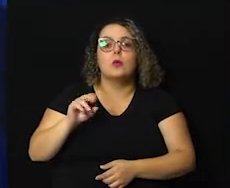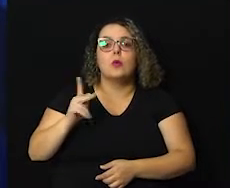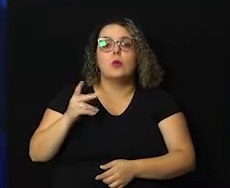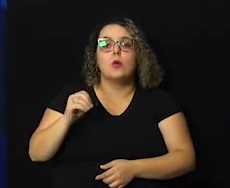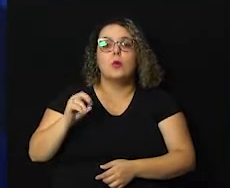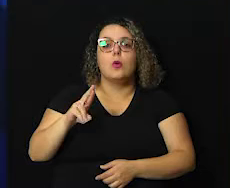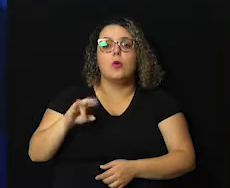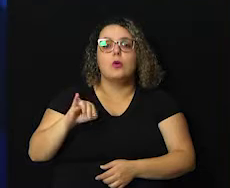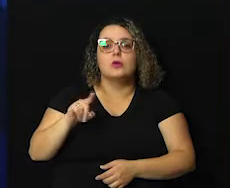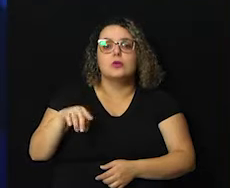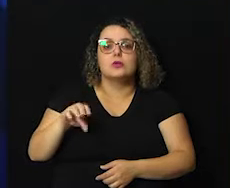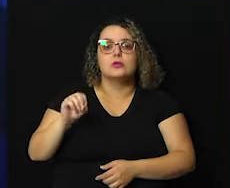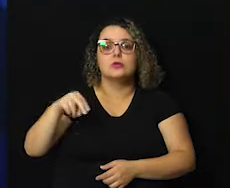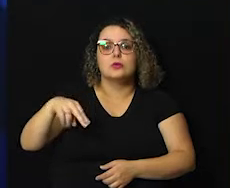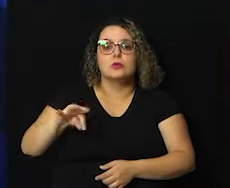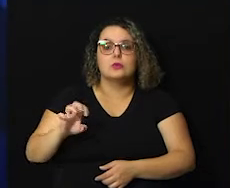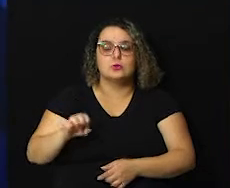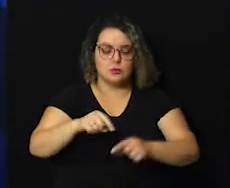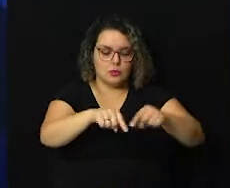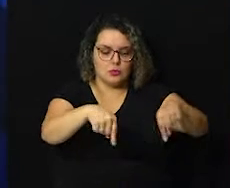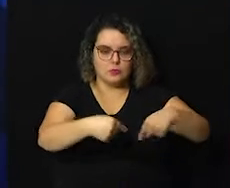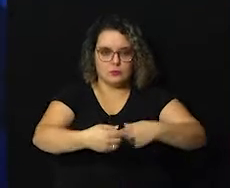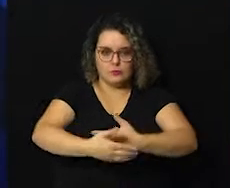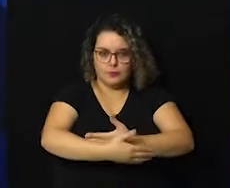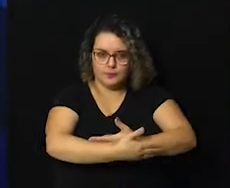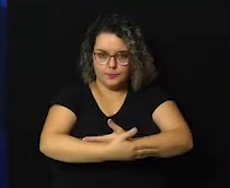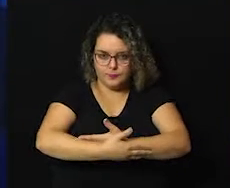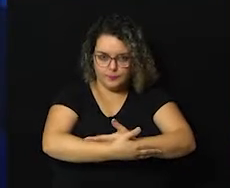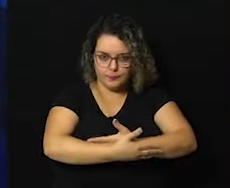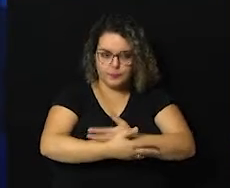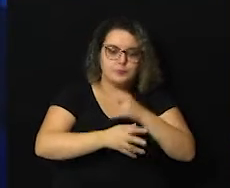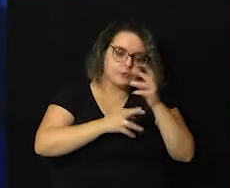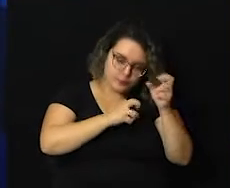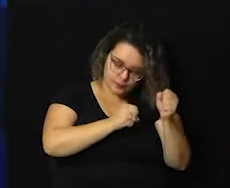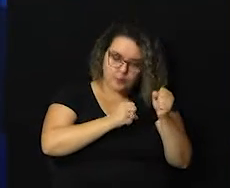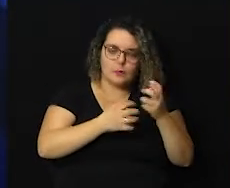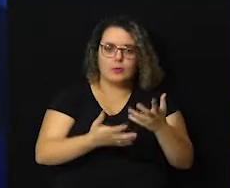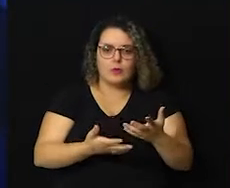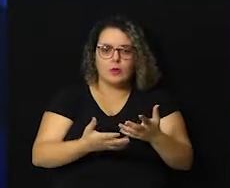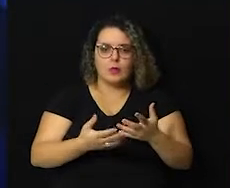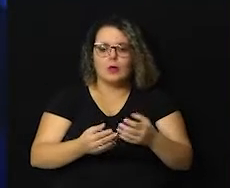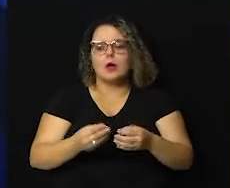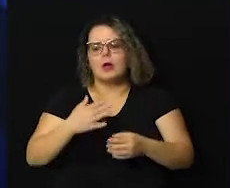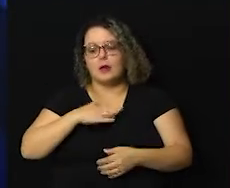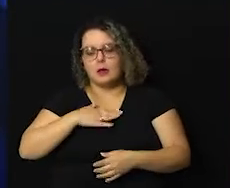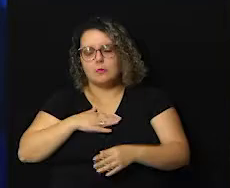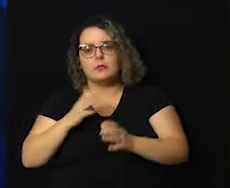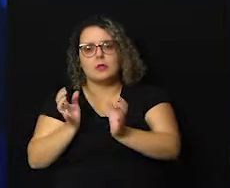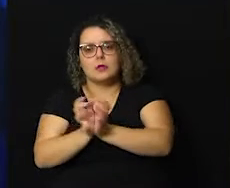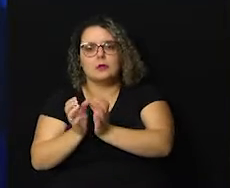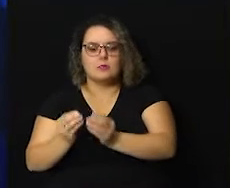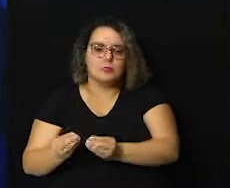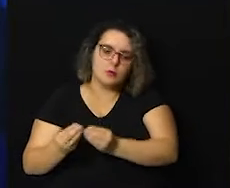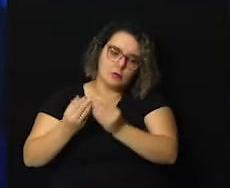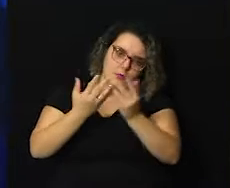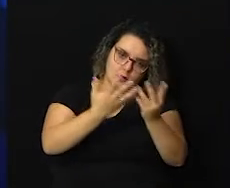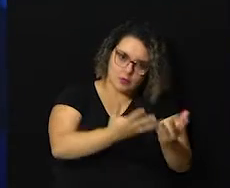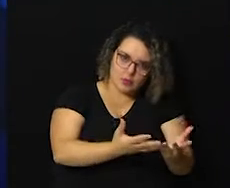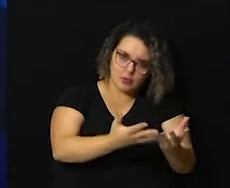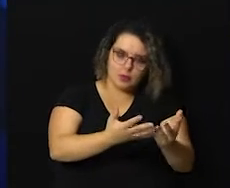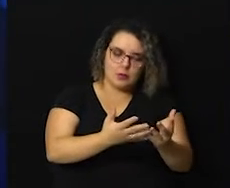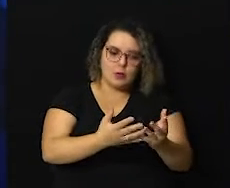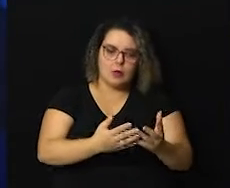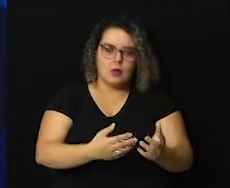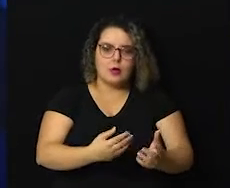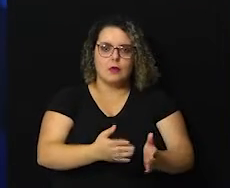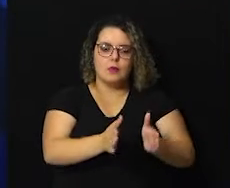está espandindo Tô até com projeto um desses projetos é o quarto de bebê lá tinha uma cobertura E aí eu desloco a equipe é né É porque